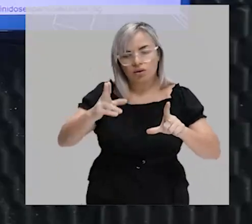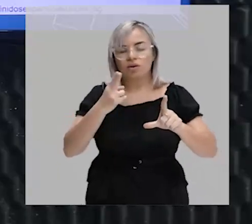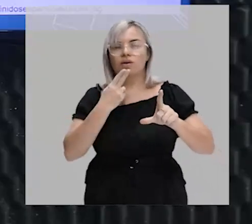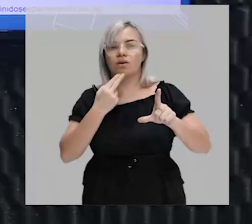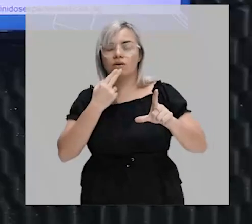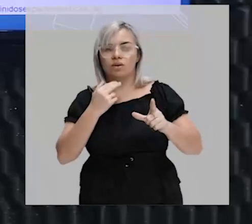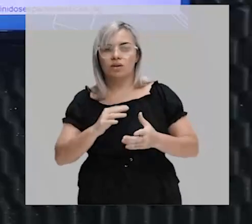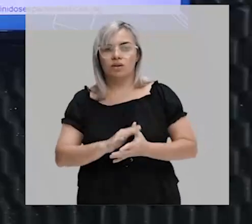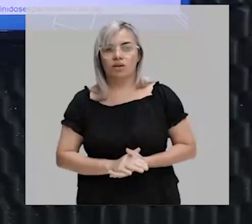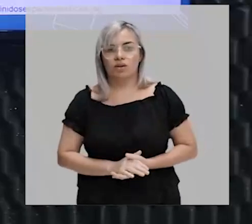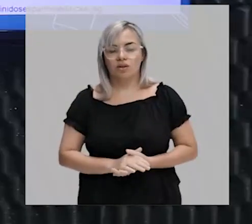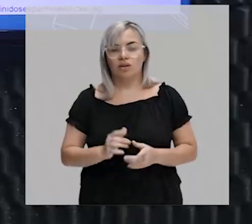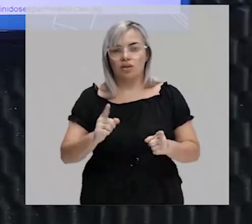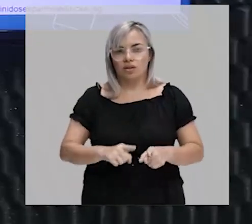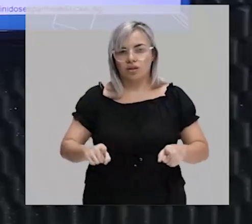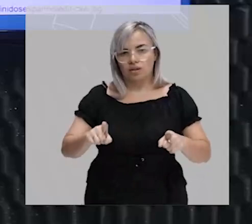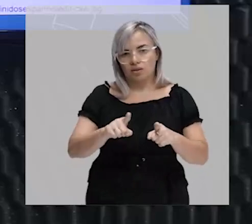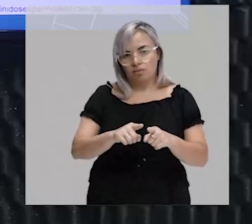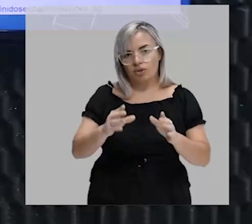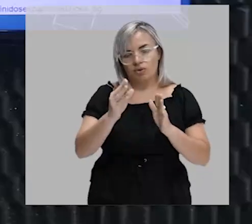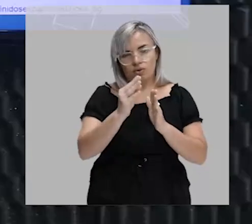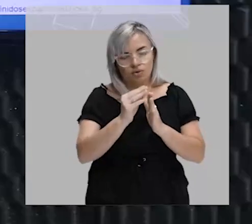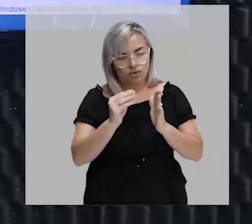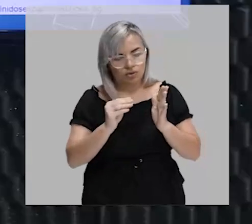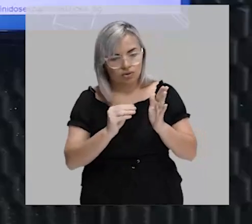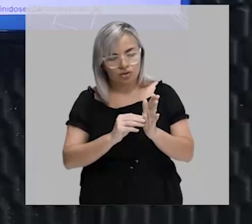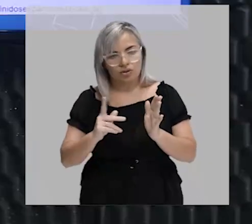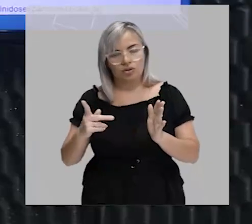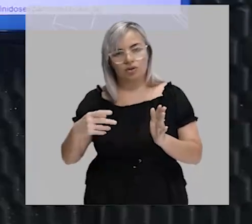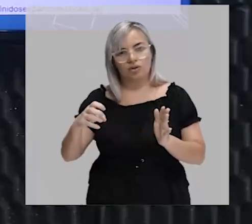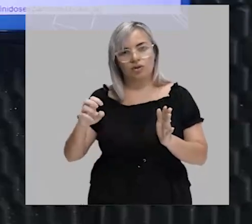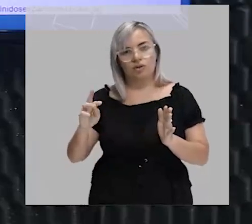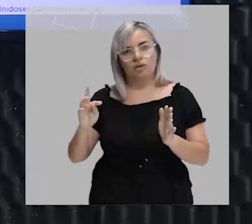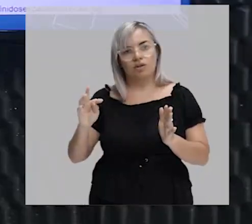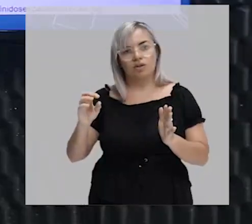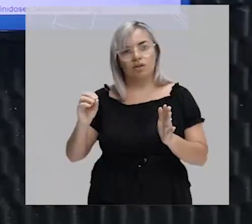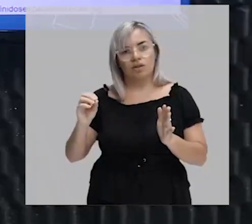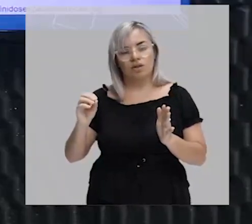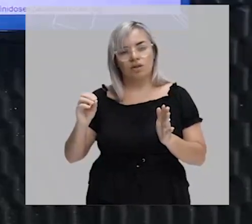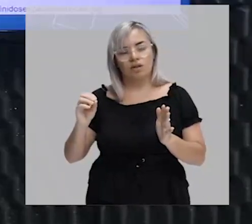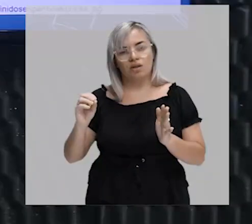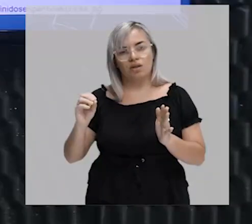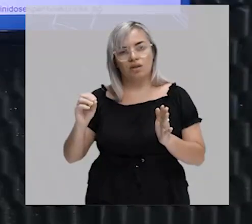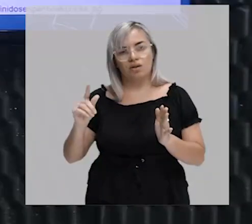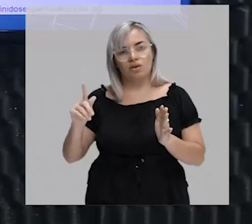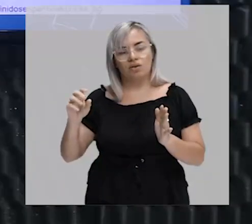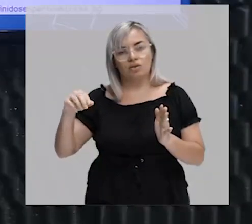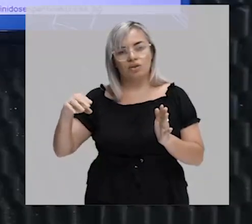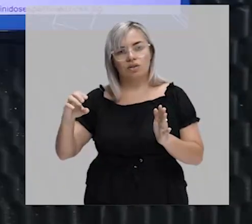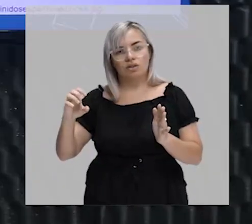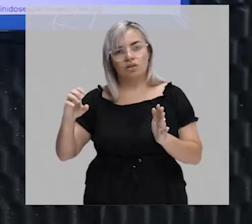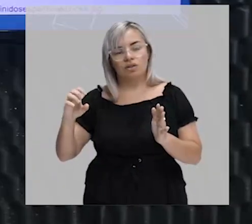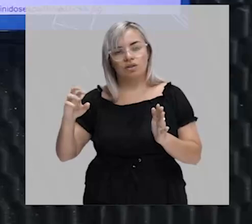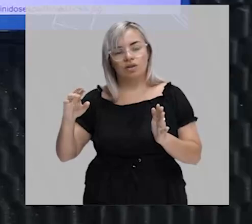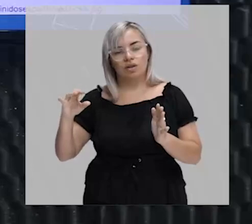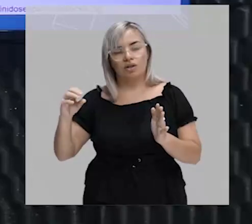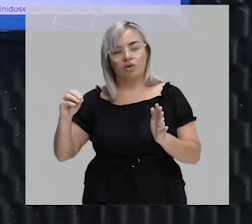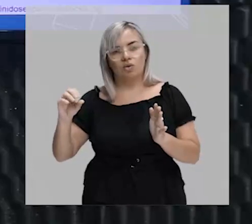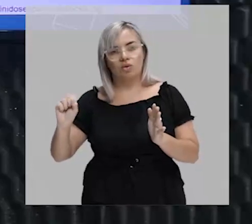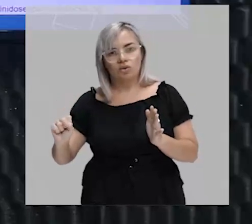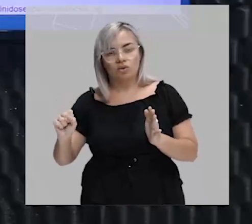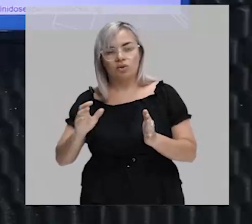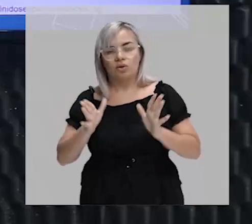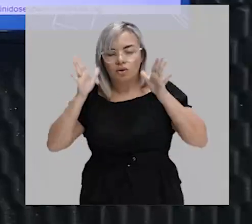aula de heterogenéricos. Por quê? Porque a aula de heterogenéricos, os heterogenéricos a gente vai focar